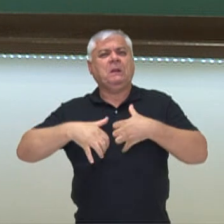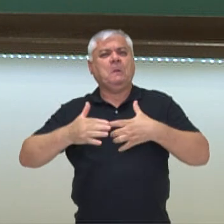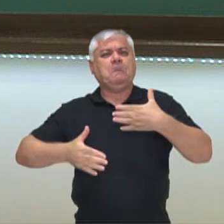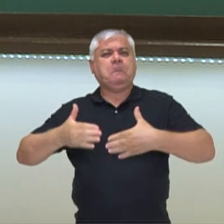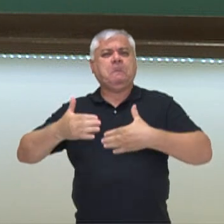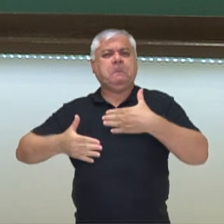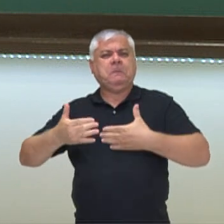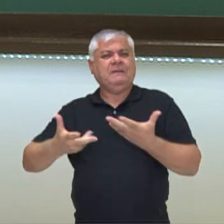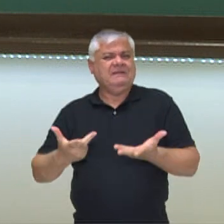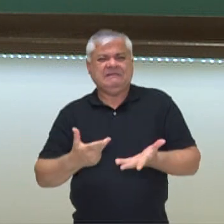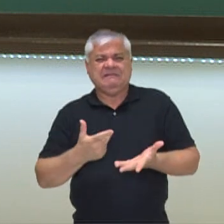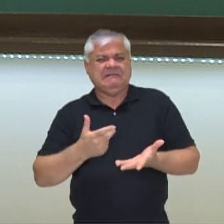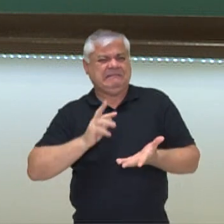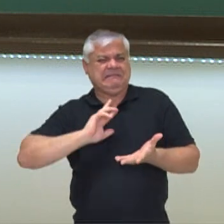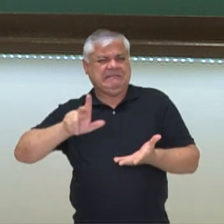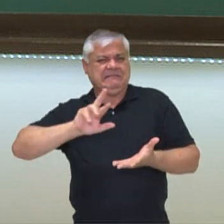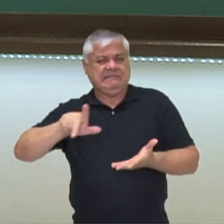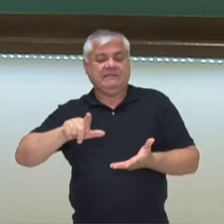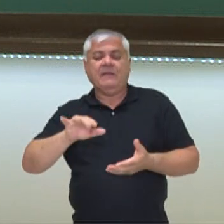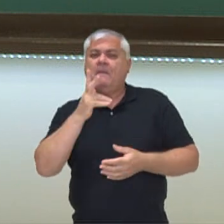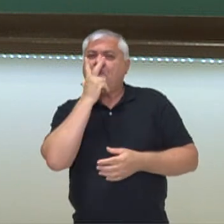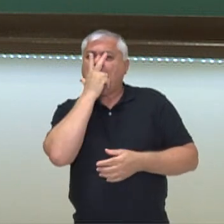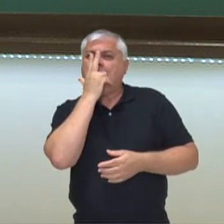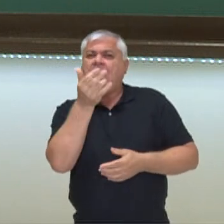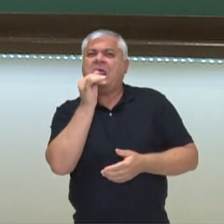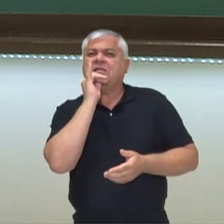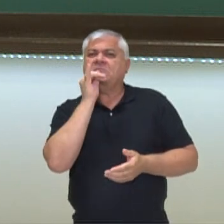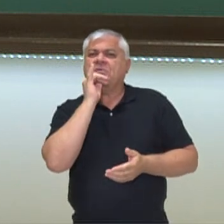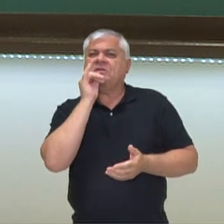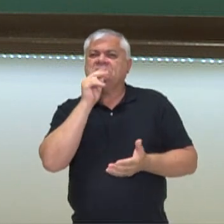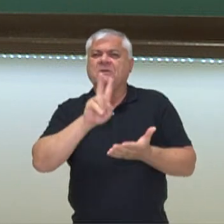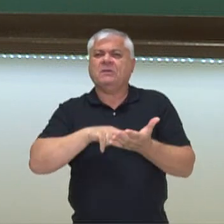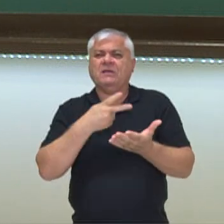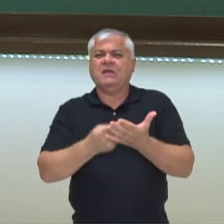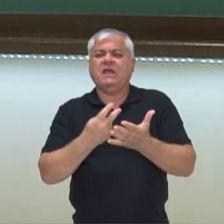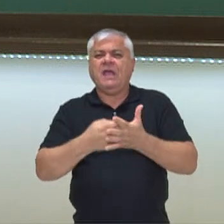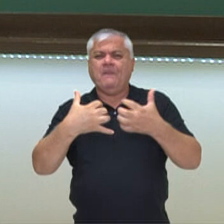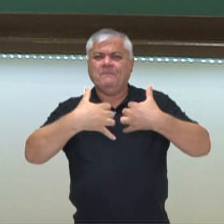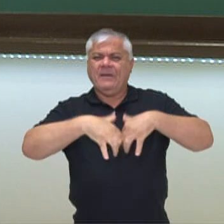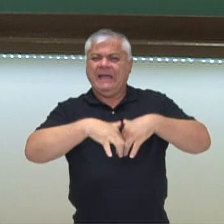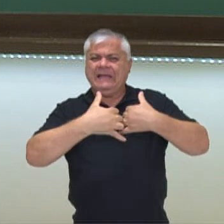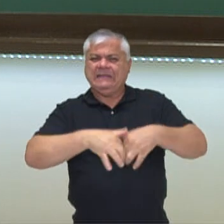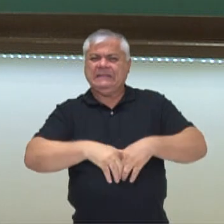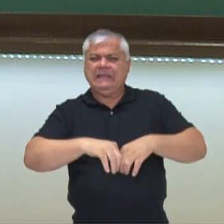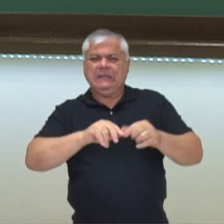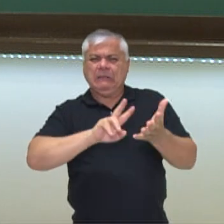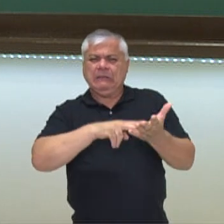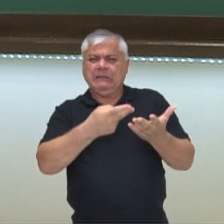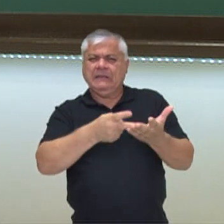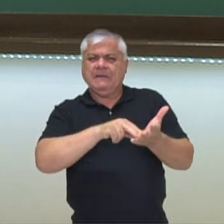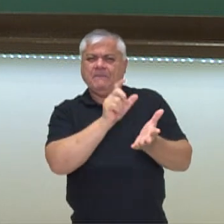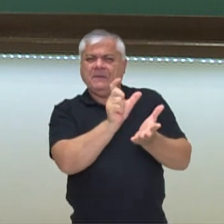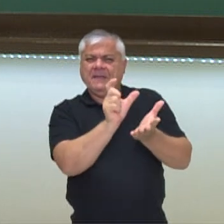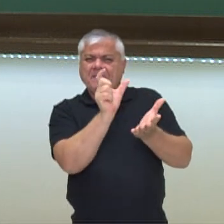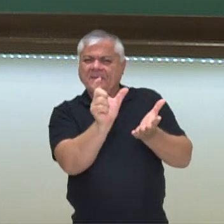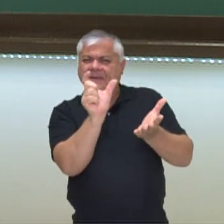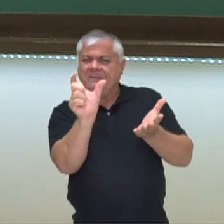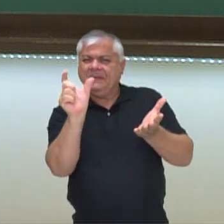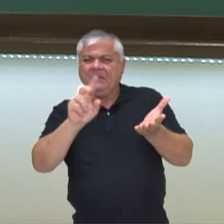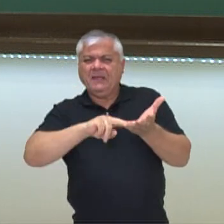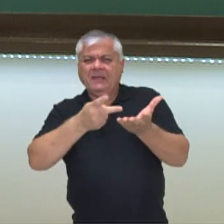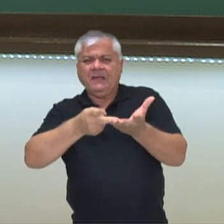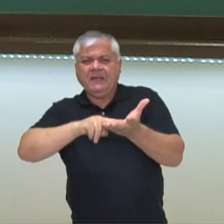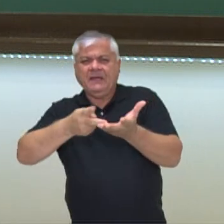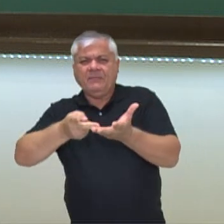uma tradução como se fosse ali um tradutor online ou tivesse que ir por palavrinha do seu